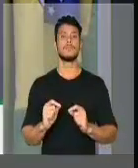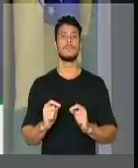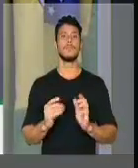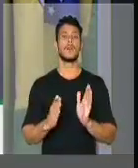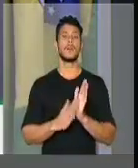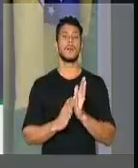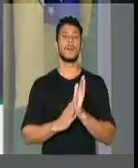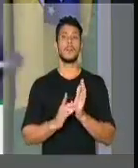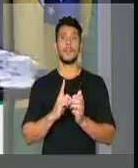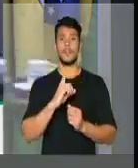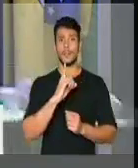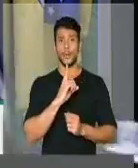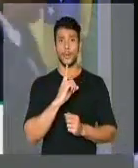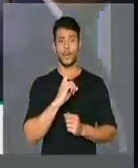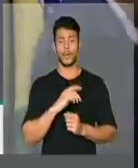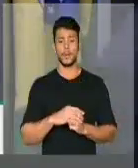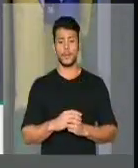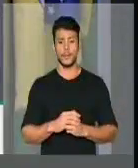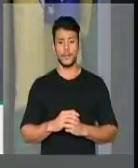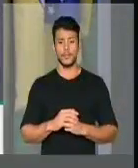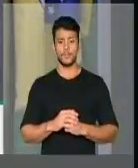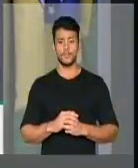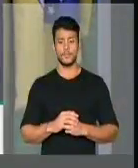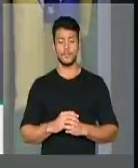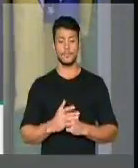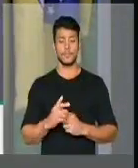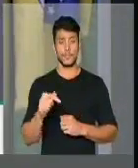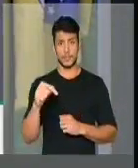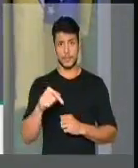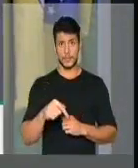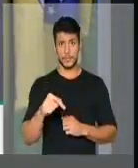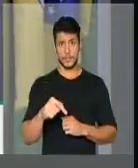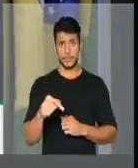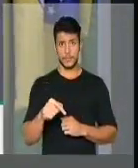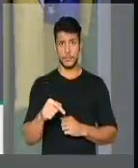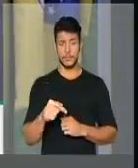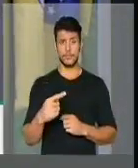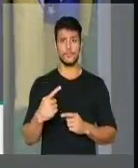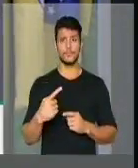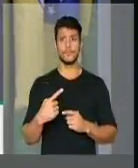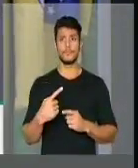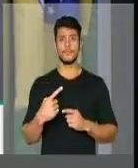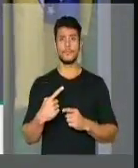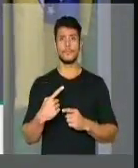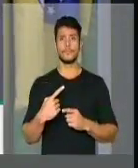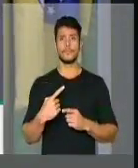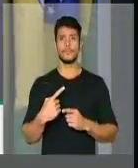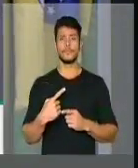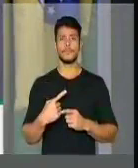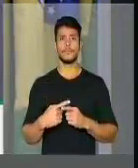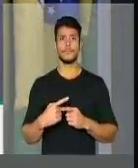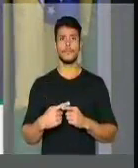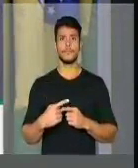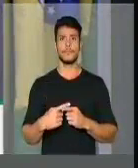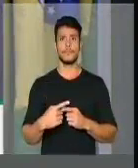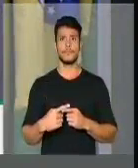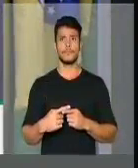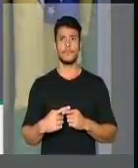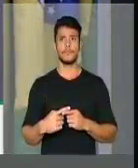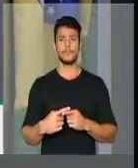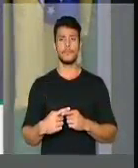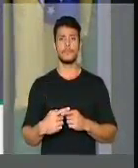eu me encontrava ausente desta casa, não porque não poderia terminar o ano